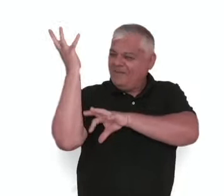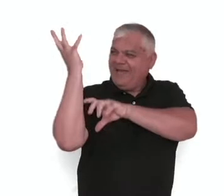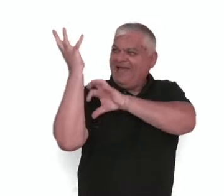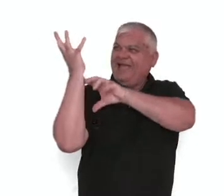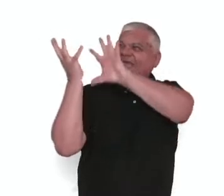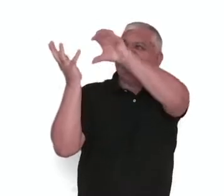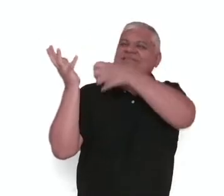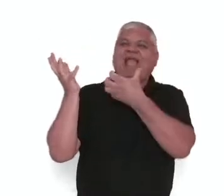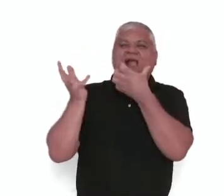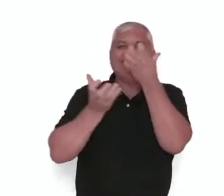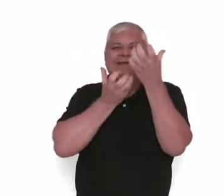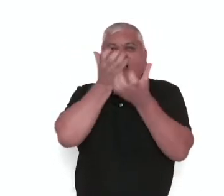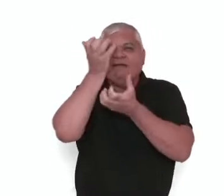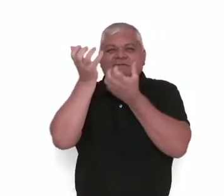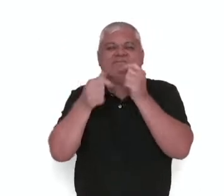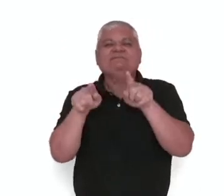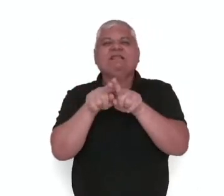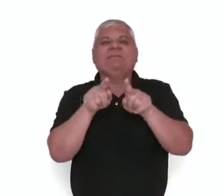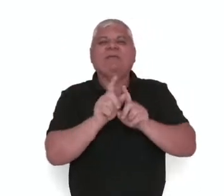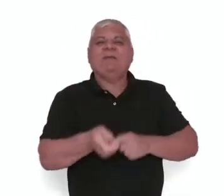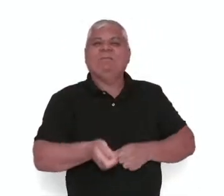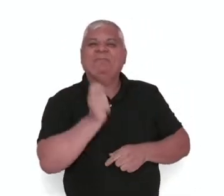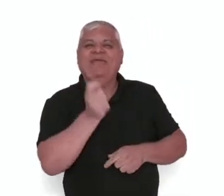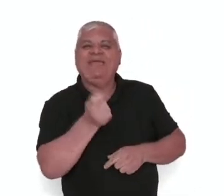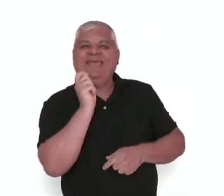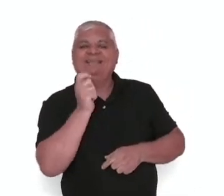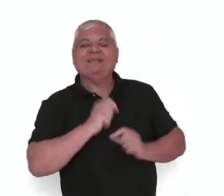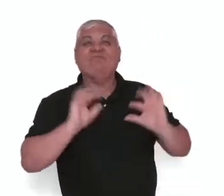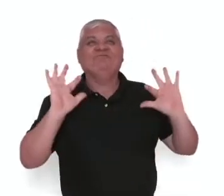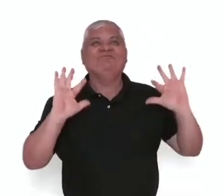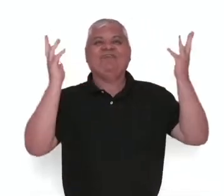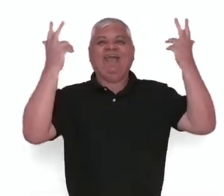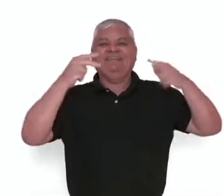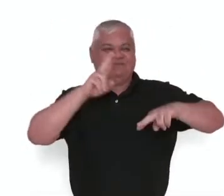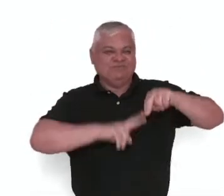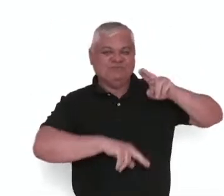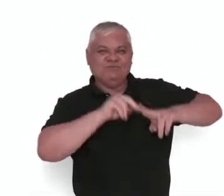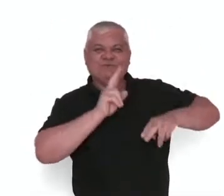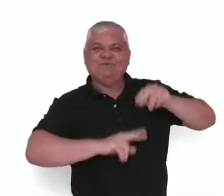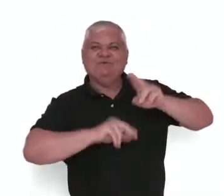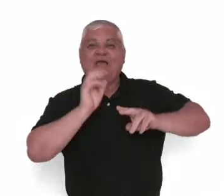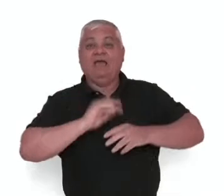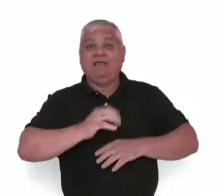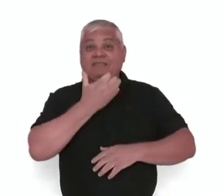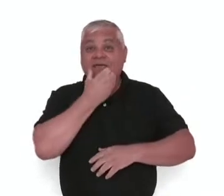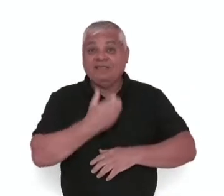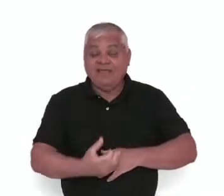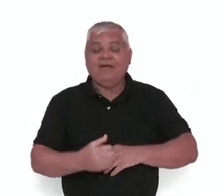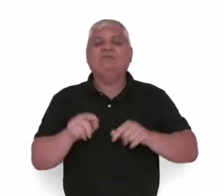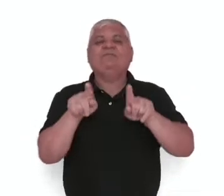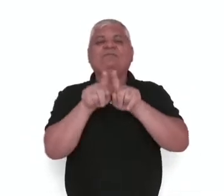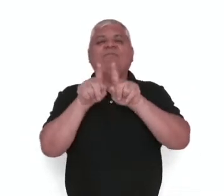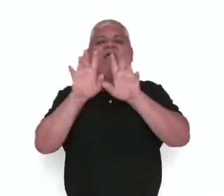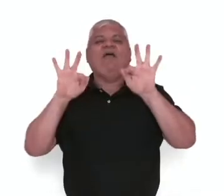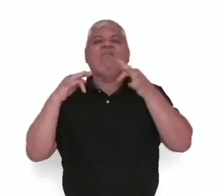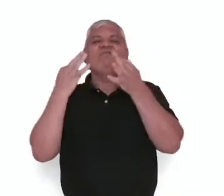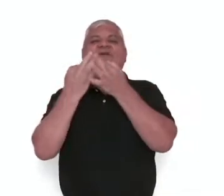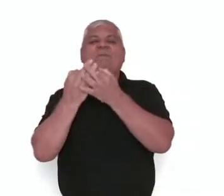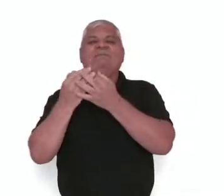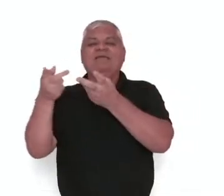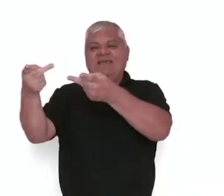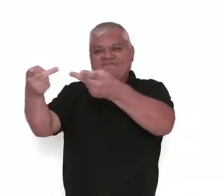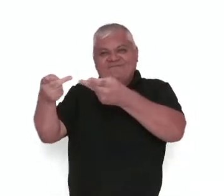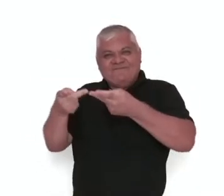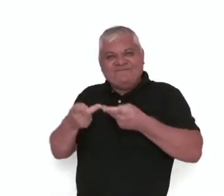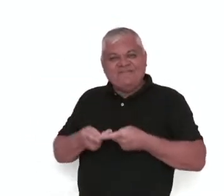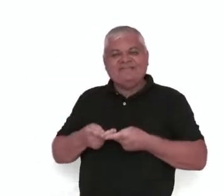íamos pescar. Lembro também das festas juninas, dos natais e quando meus parentes vinham nos visitar